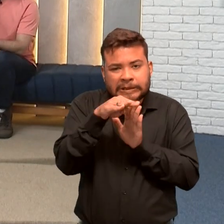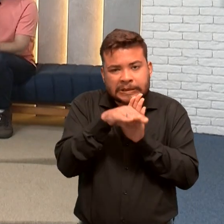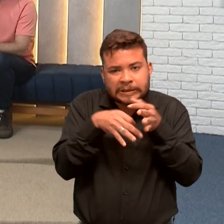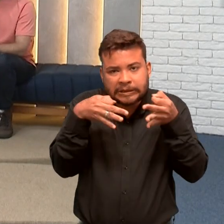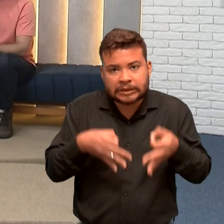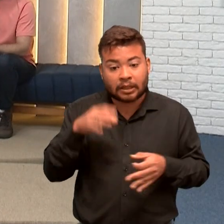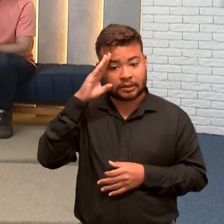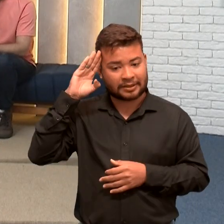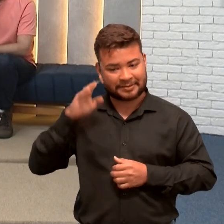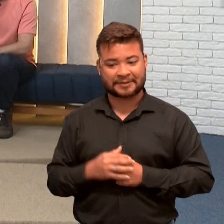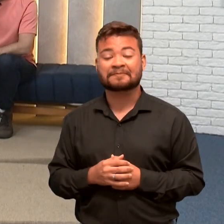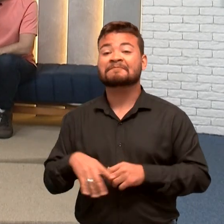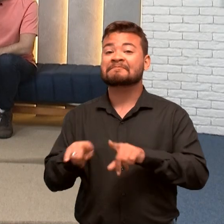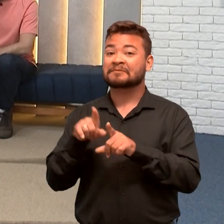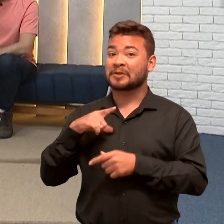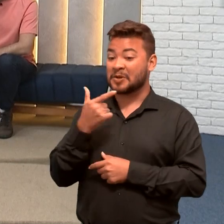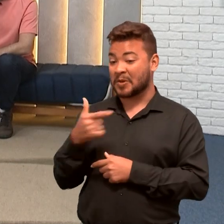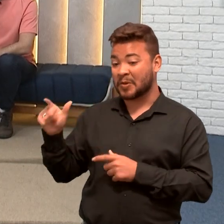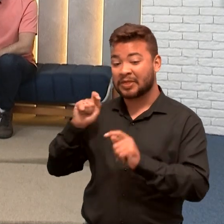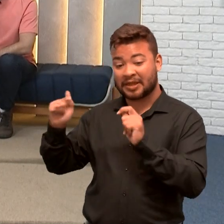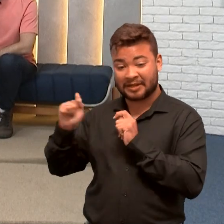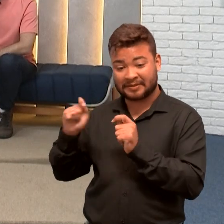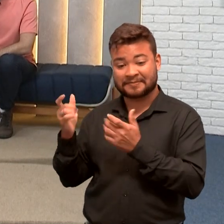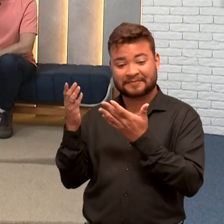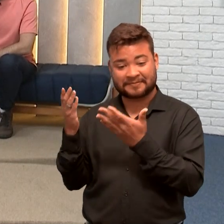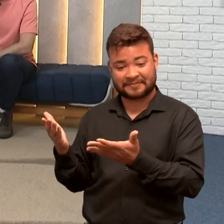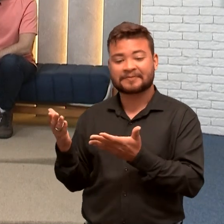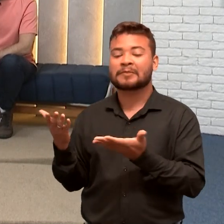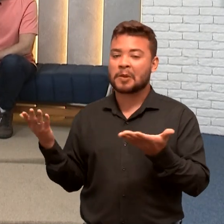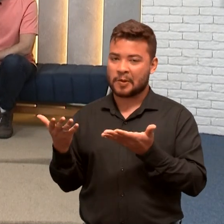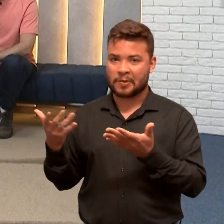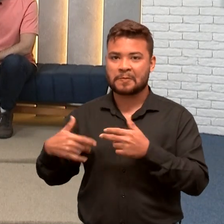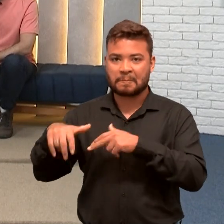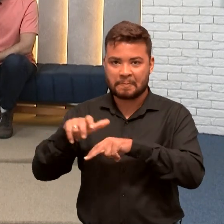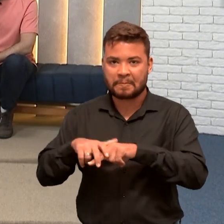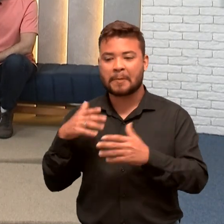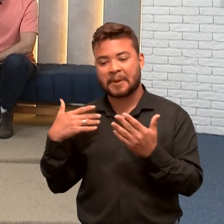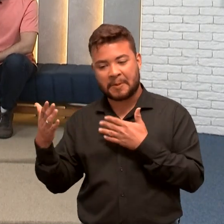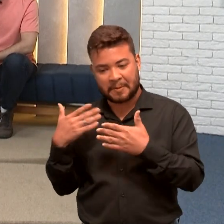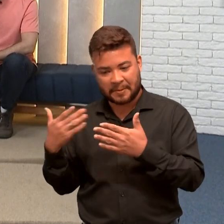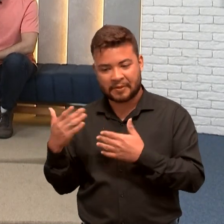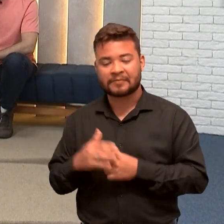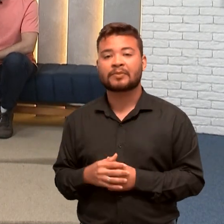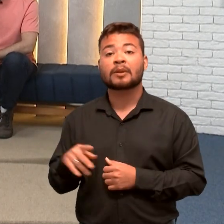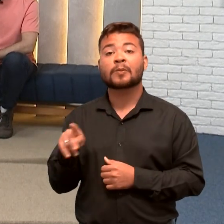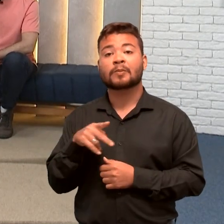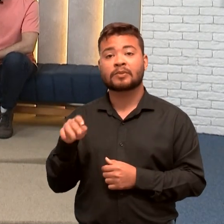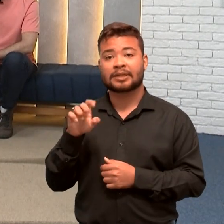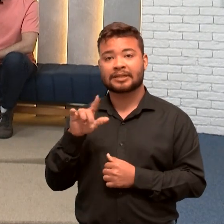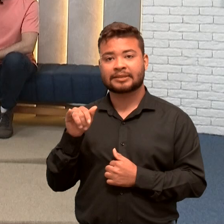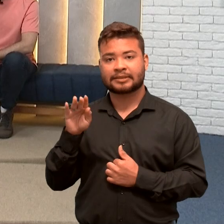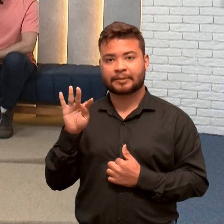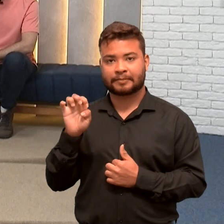vocês estão vendo que a gente já está aqui com uma outra entrevistada que chegou agora então para esse nosso bate-papo. É a professora